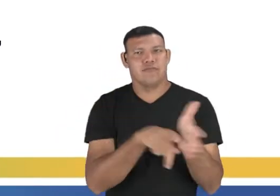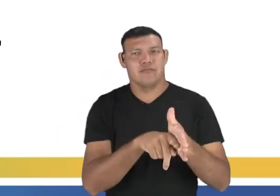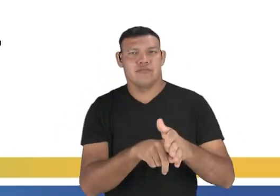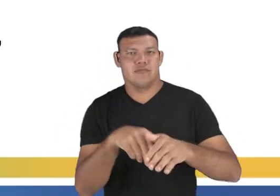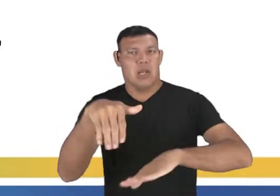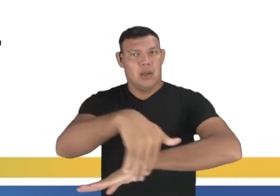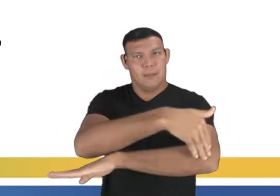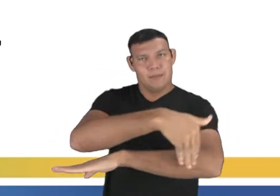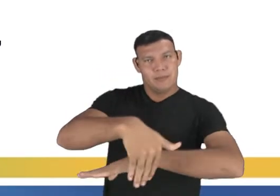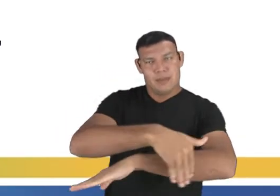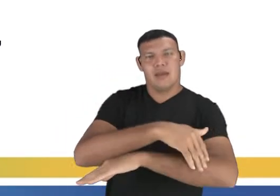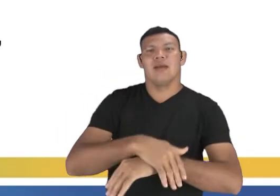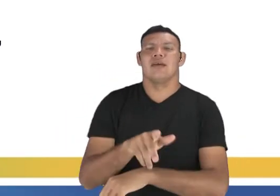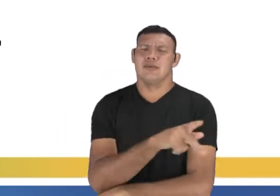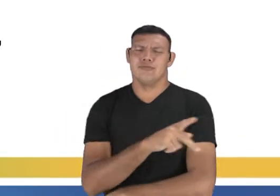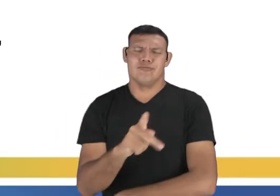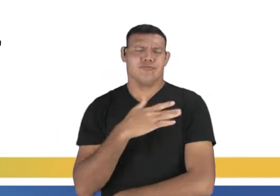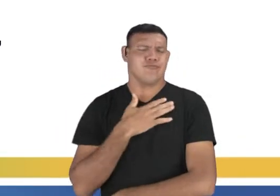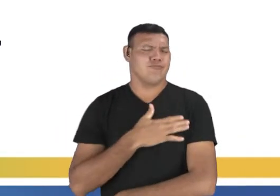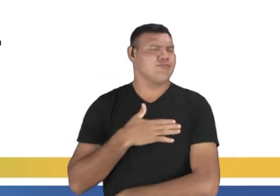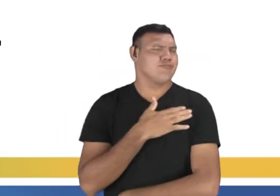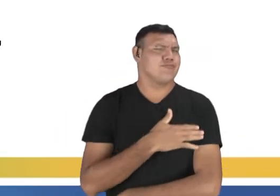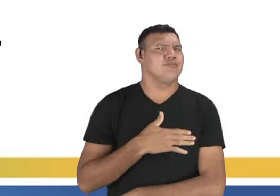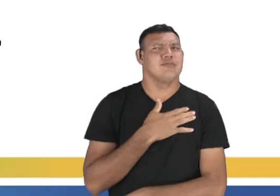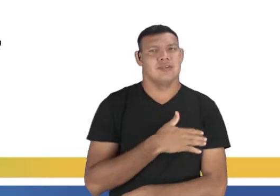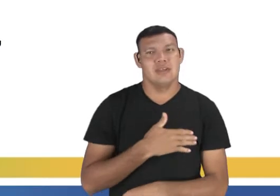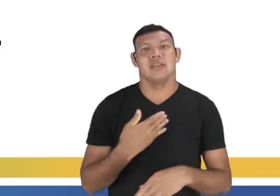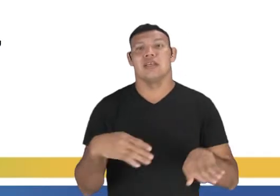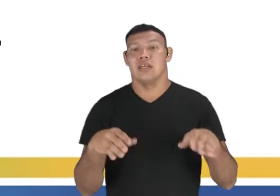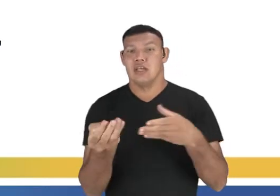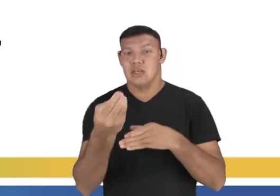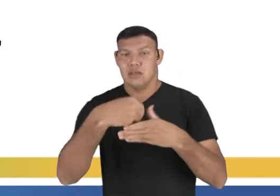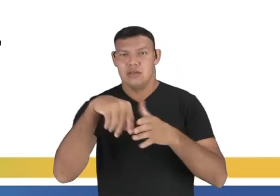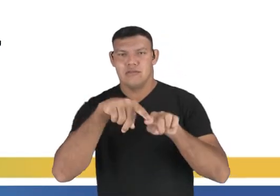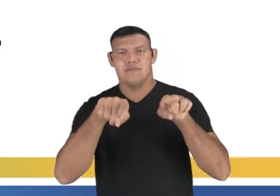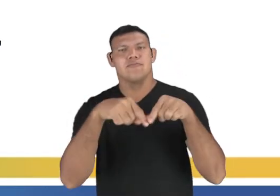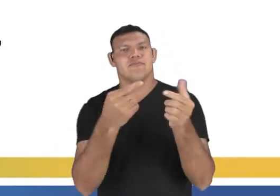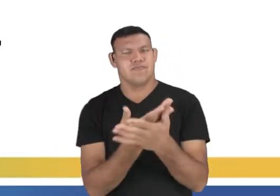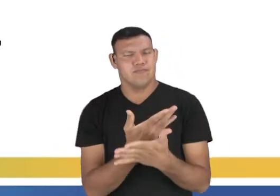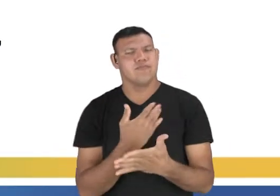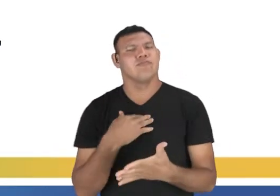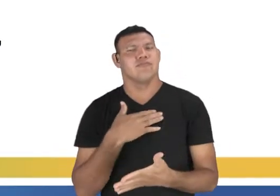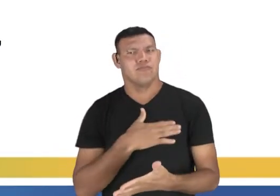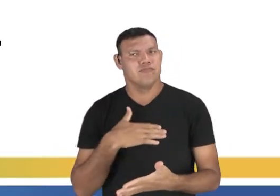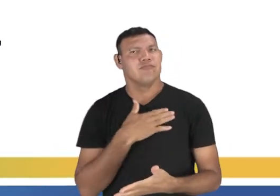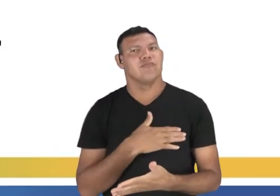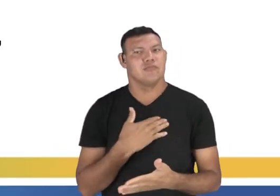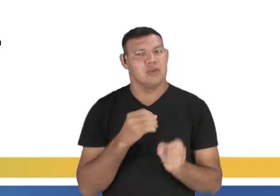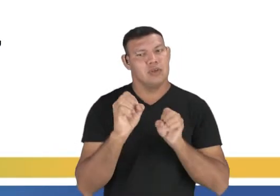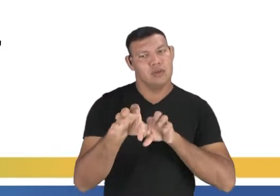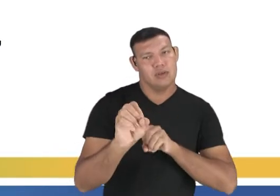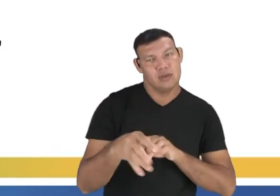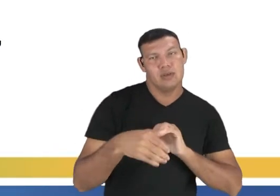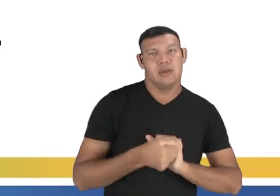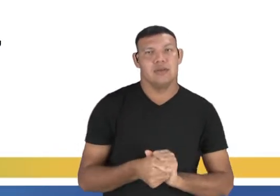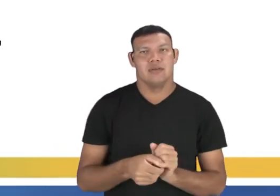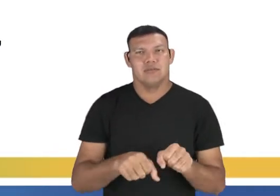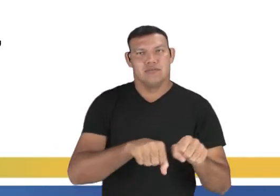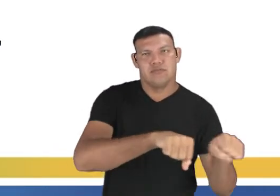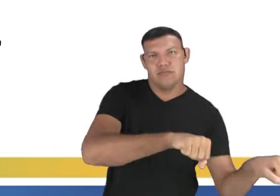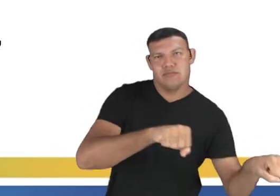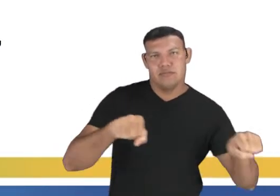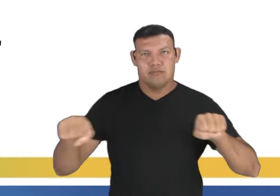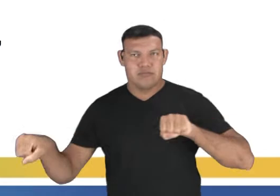Inclusive, o professor trabalha com essa brincadeira na sala de aula, tá? Com seus alunos. Carrinhos de rolimã, cabo de guerra, vixe, e